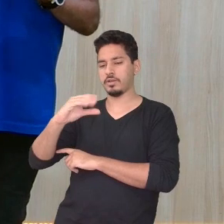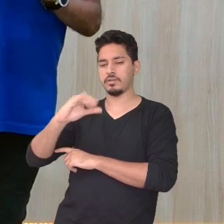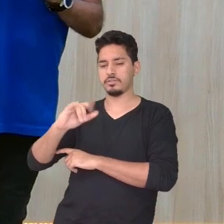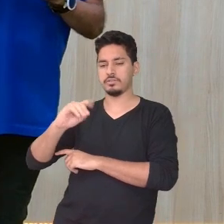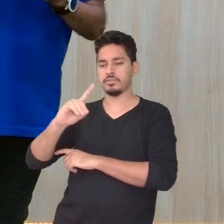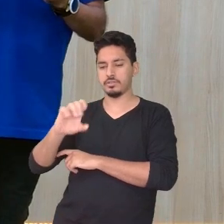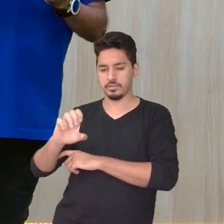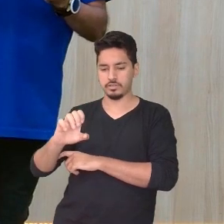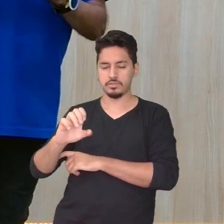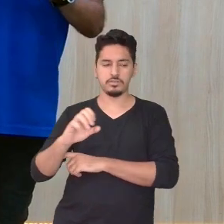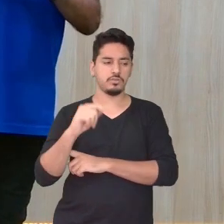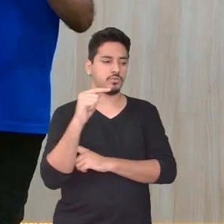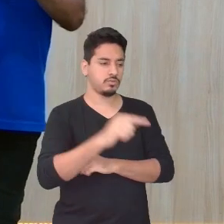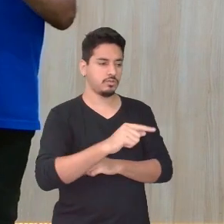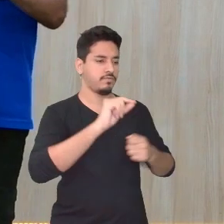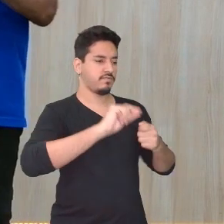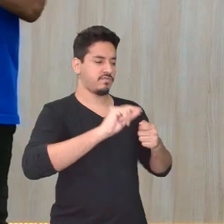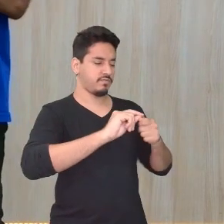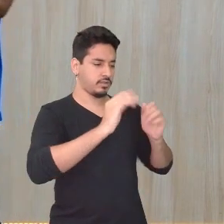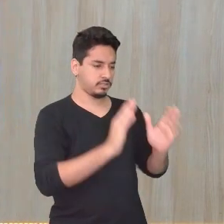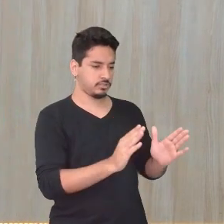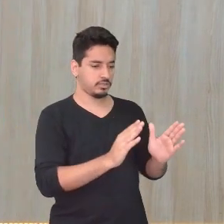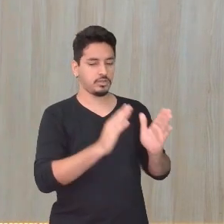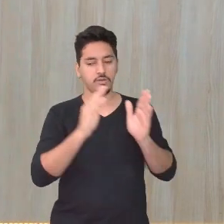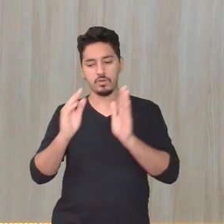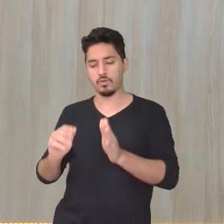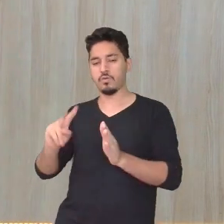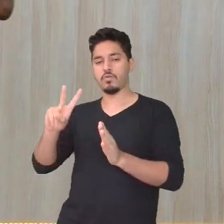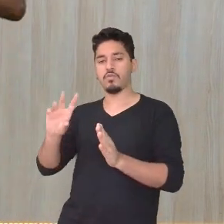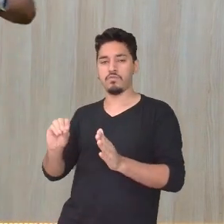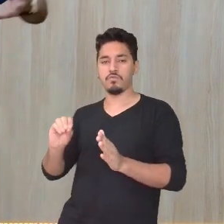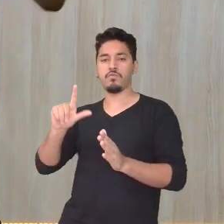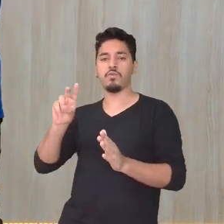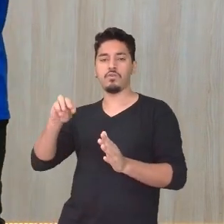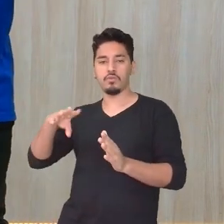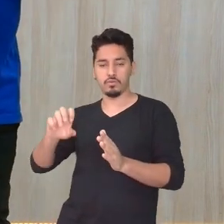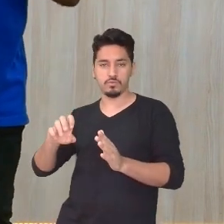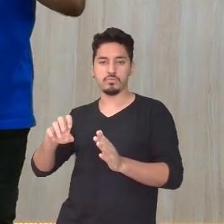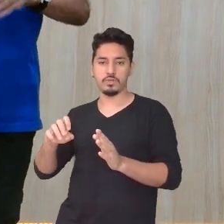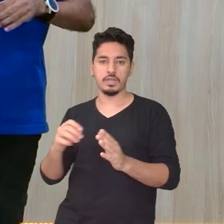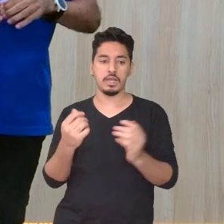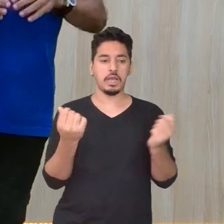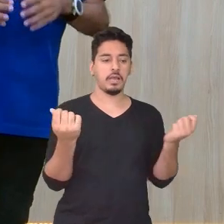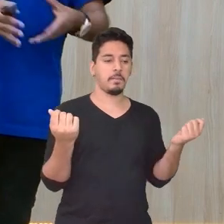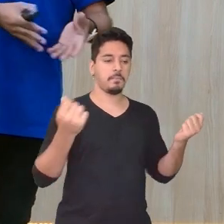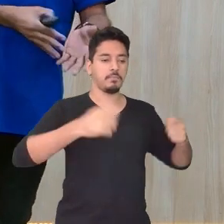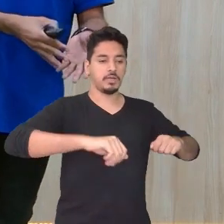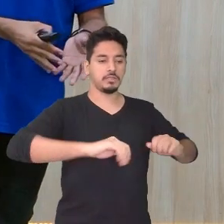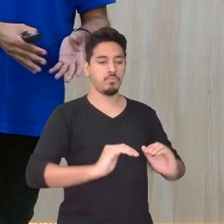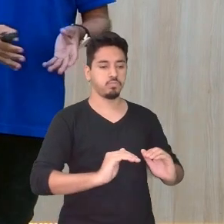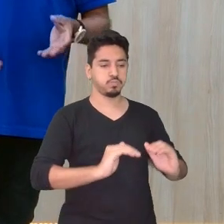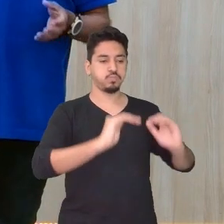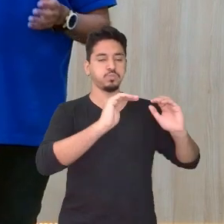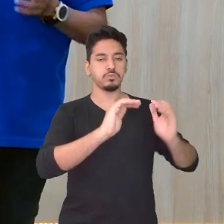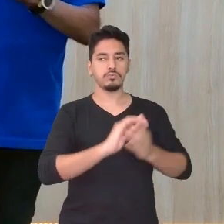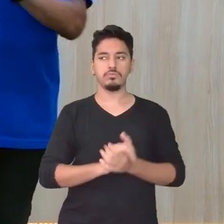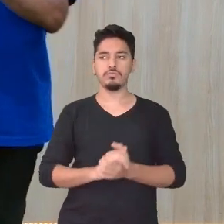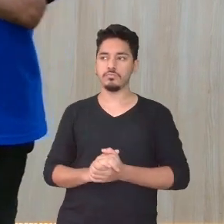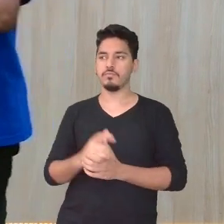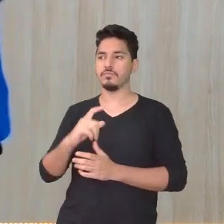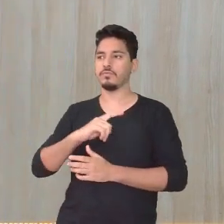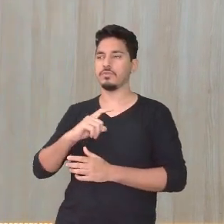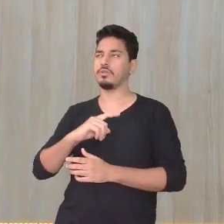de fazer e capacidade com volume. Quando vai colocar algo dentro de uma figura, chama-se volume. Ou como eu